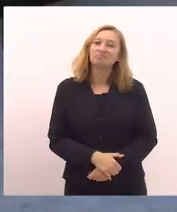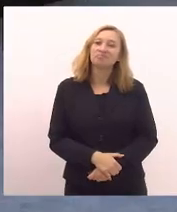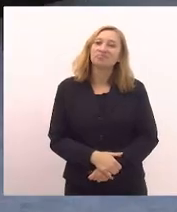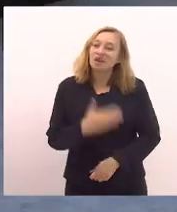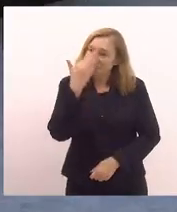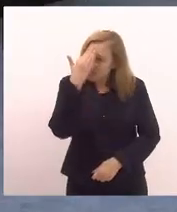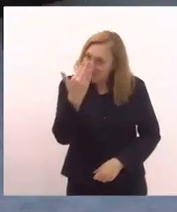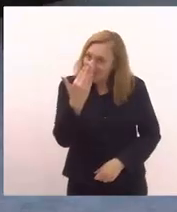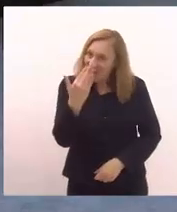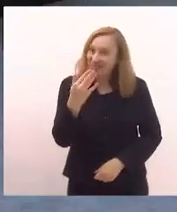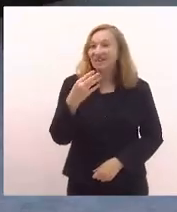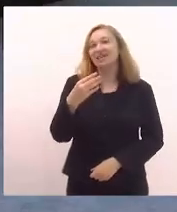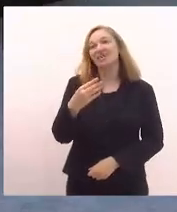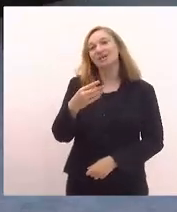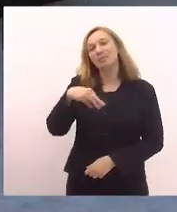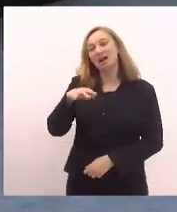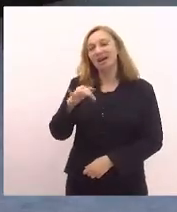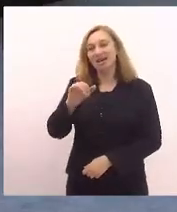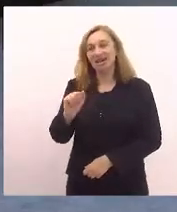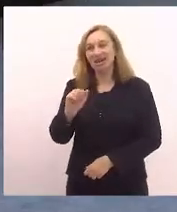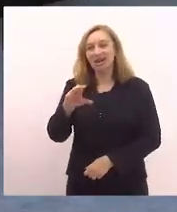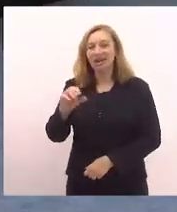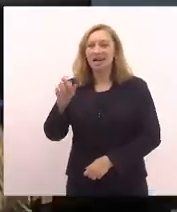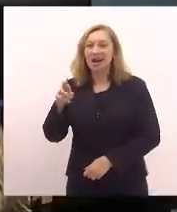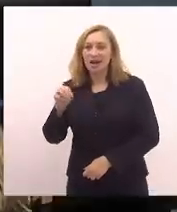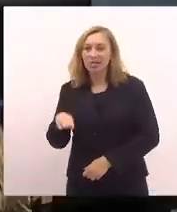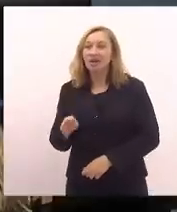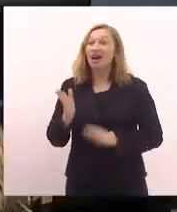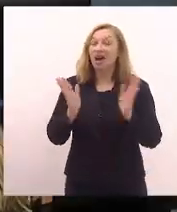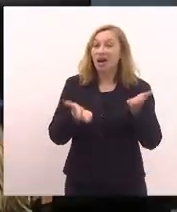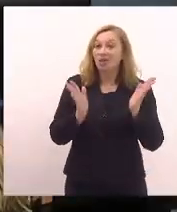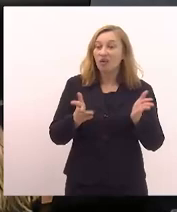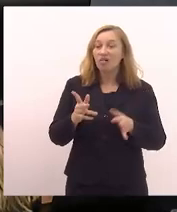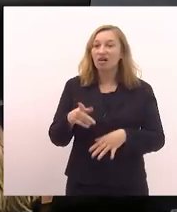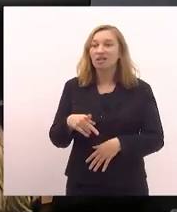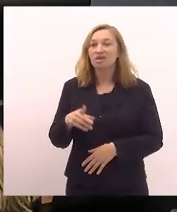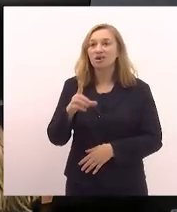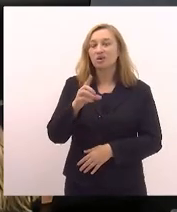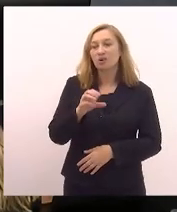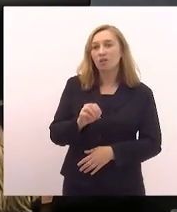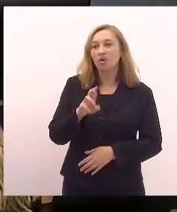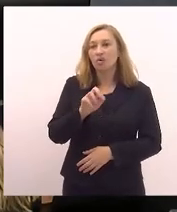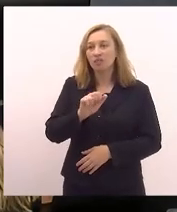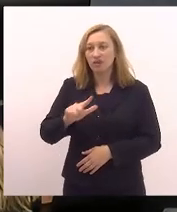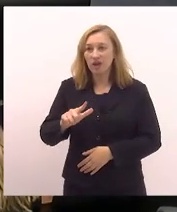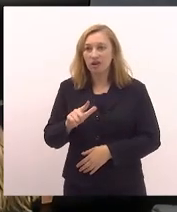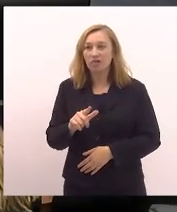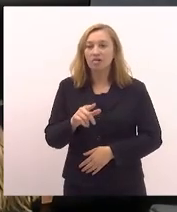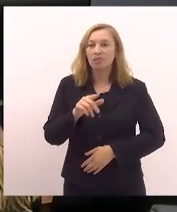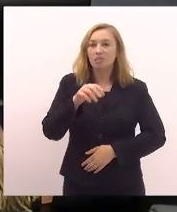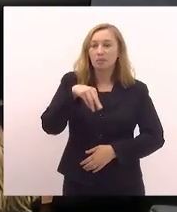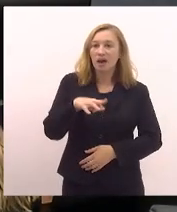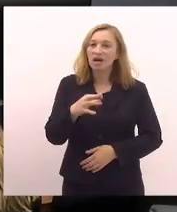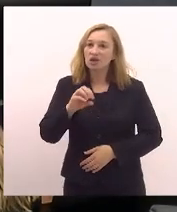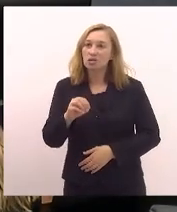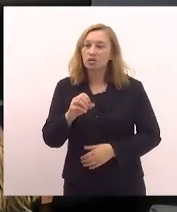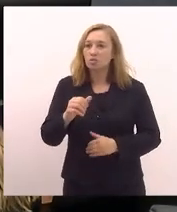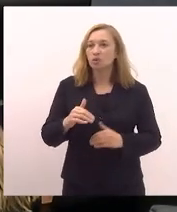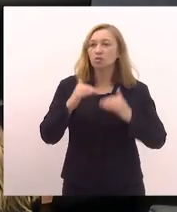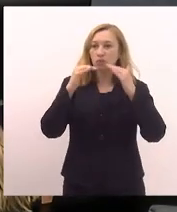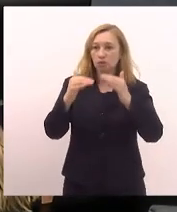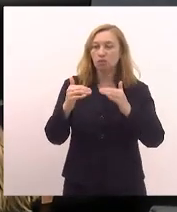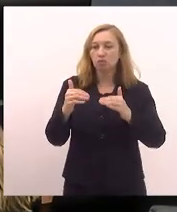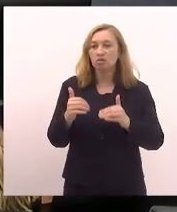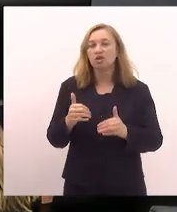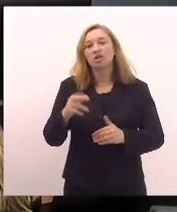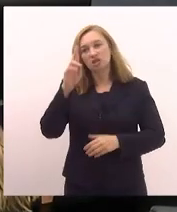Obrigada, querida Maria Carmen. Passa a palavra agora a Coronel PM Márcia Dias de Andrade, subchefe do